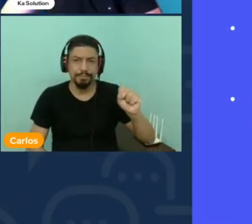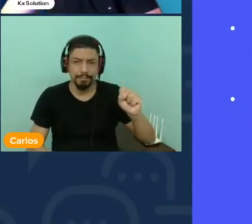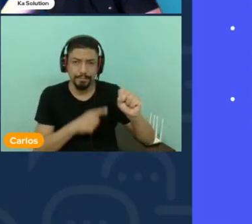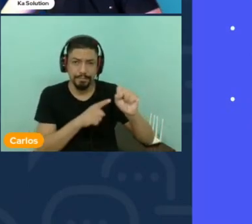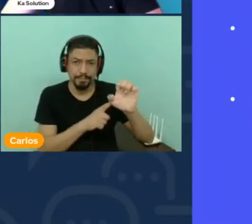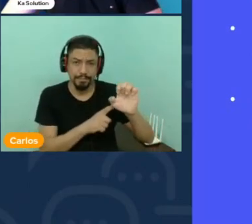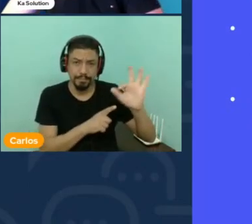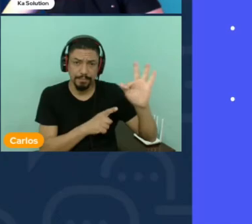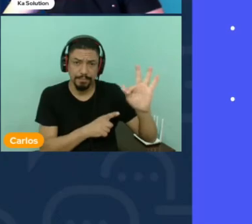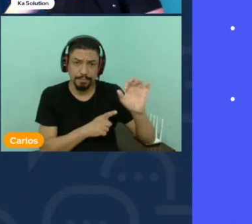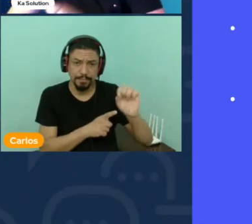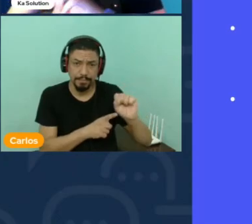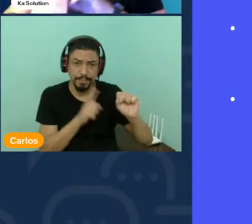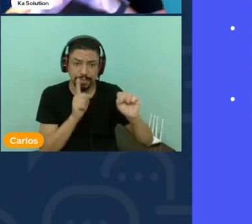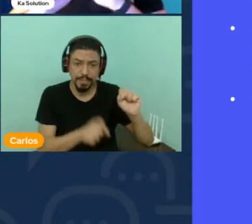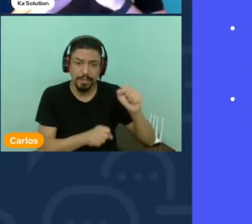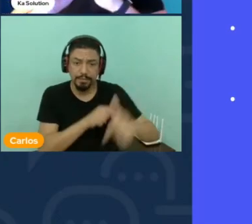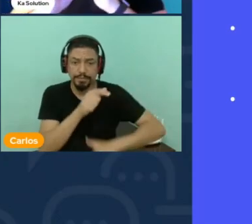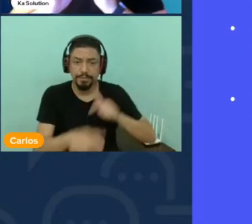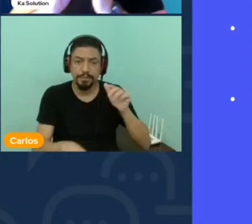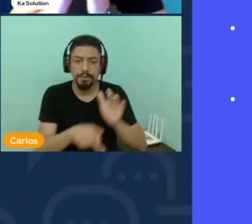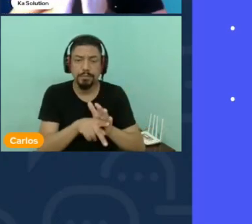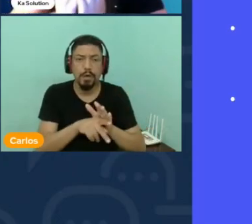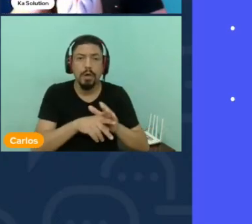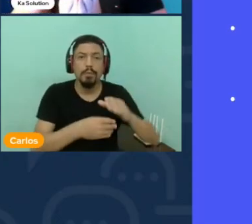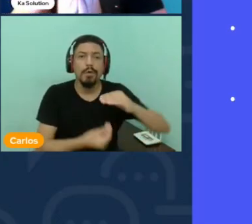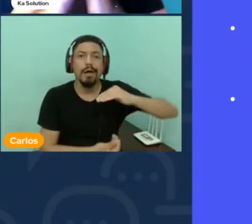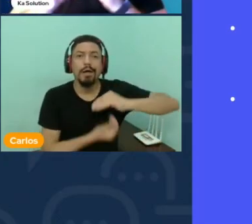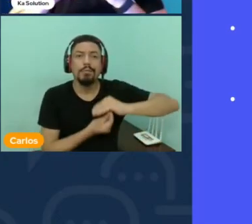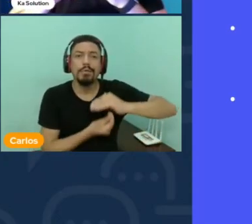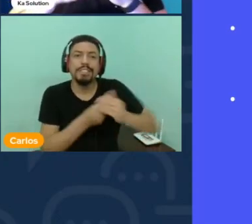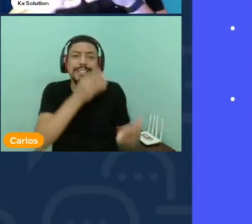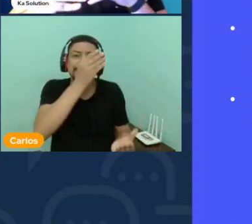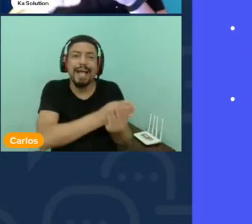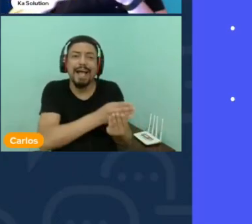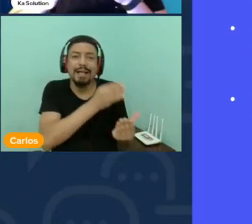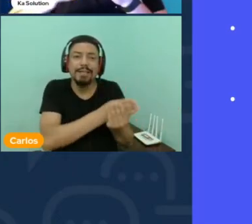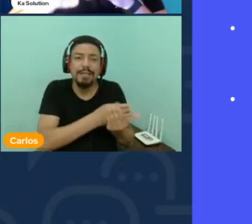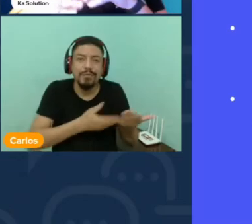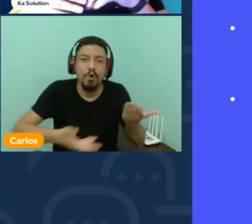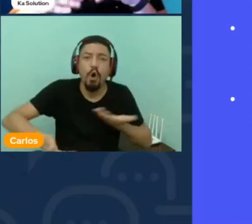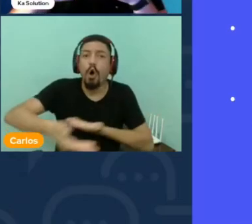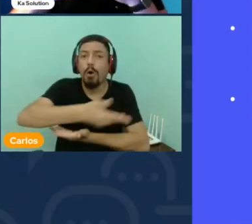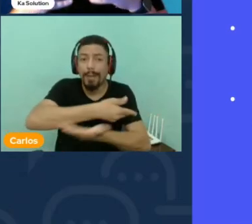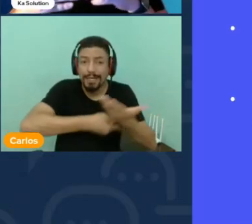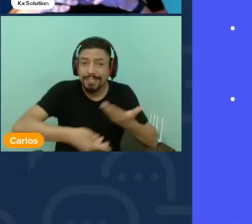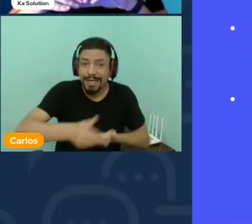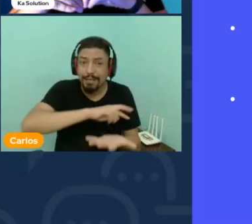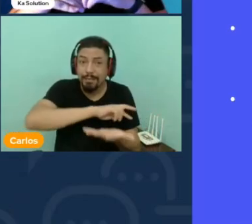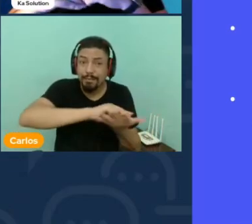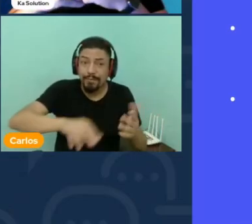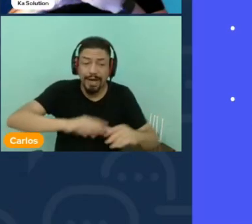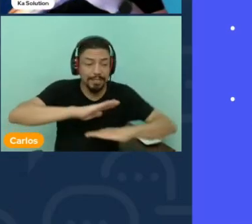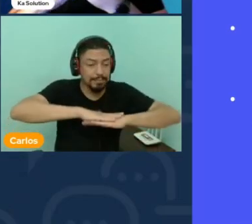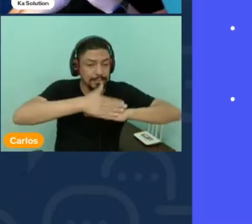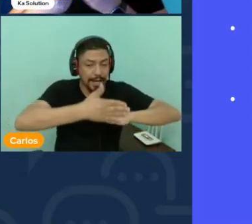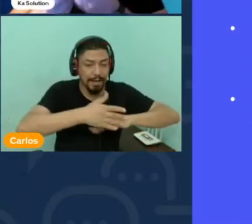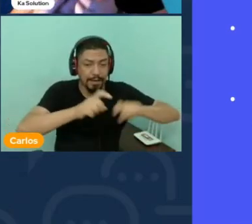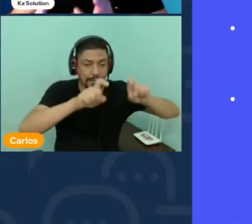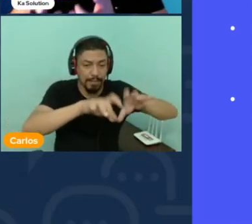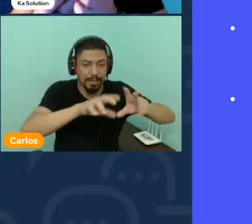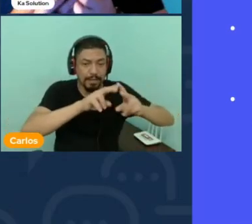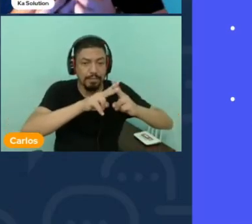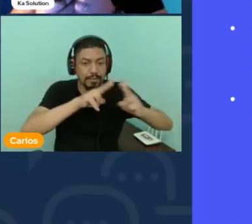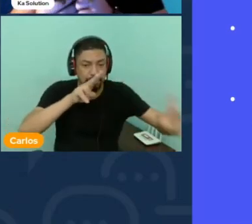EFS. O EFS vai ser um grande repositório de armazenamento de informações, de arquivos, que podem